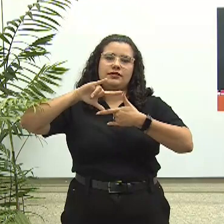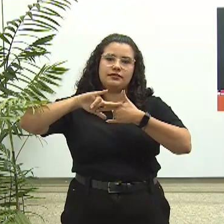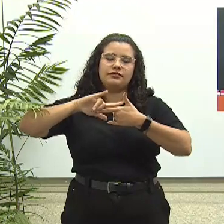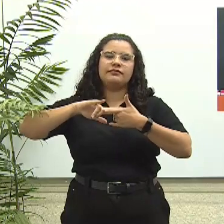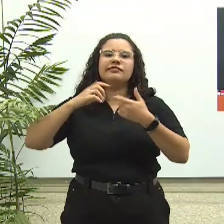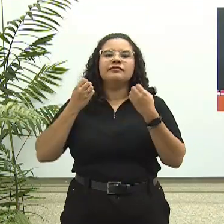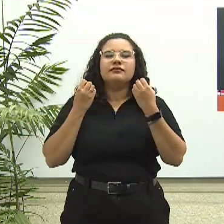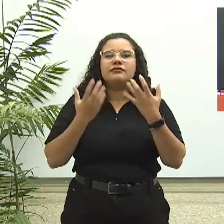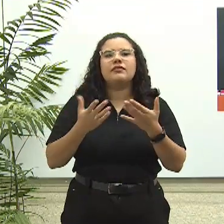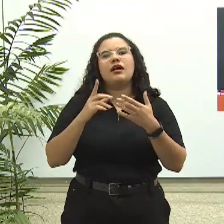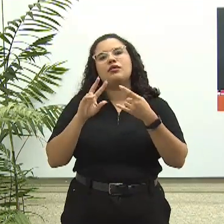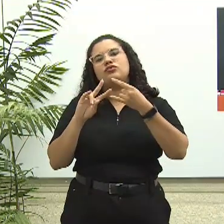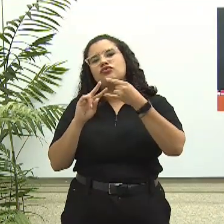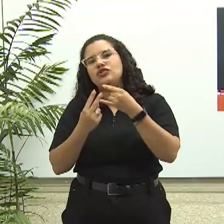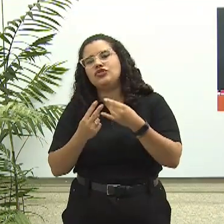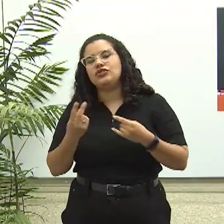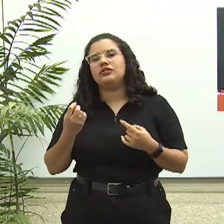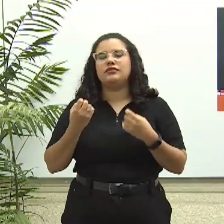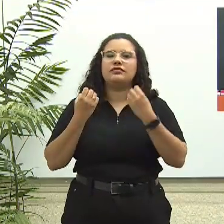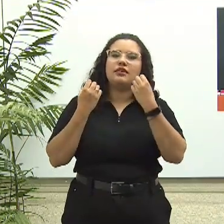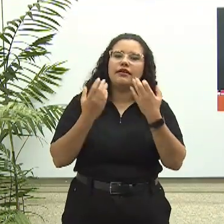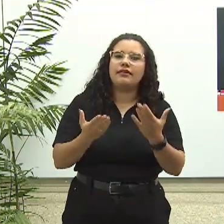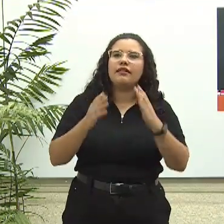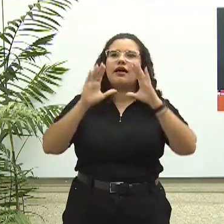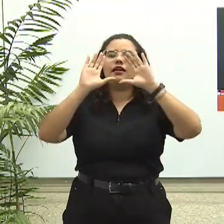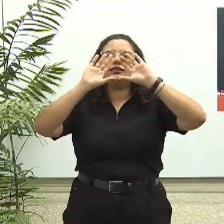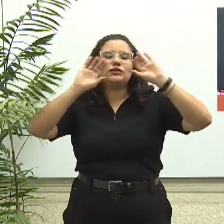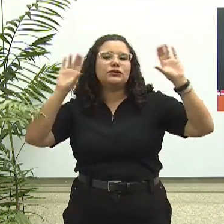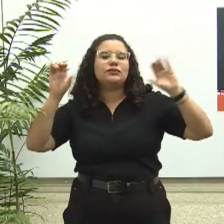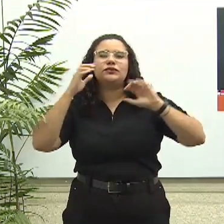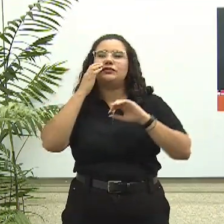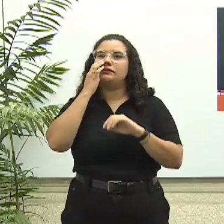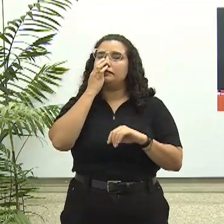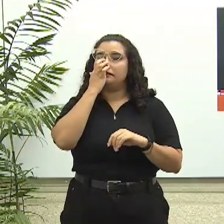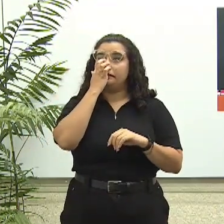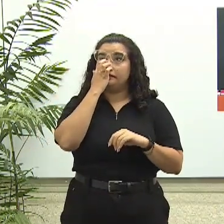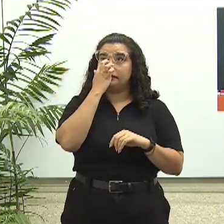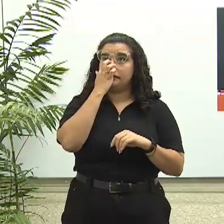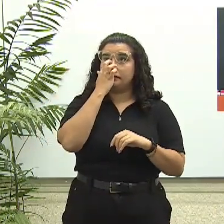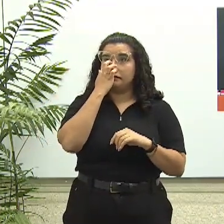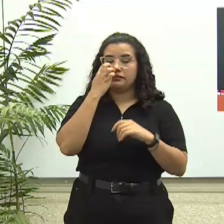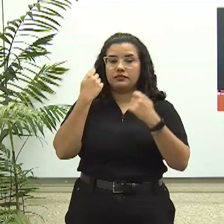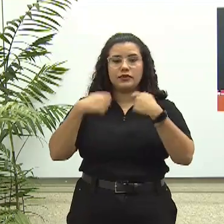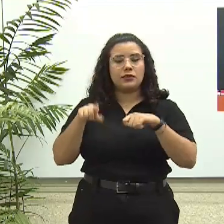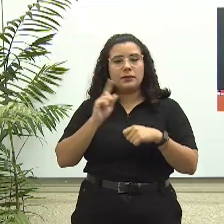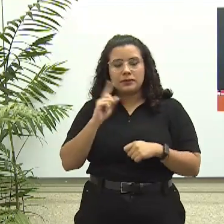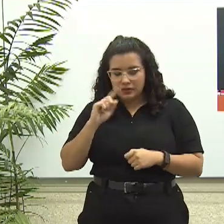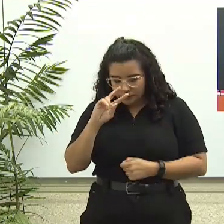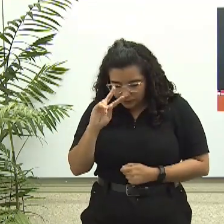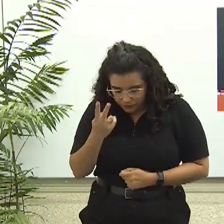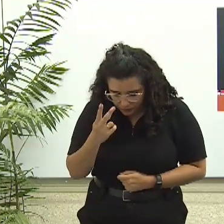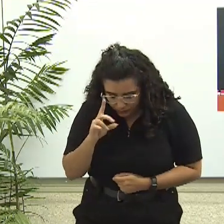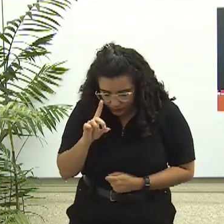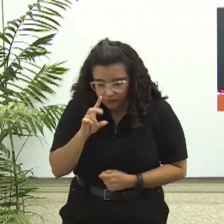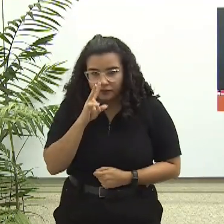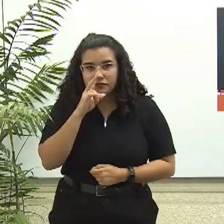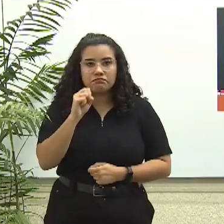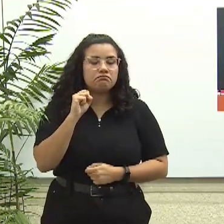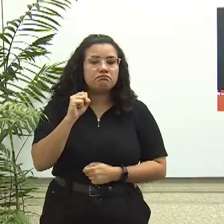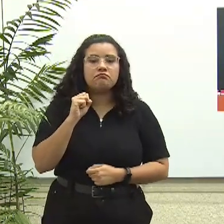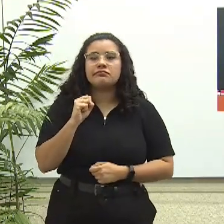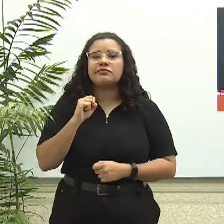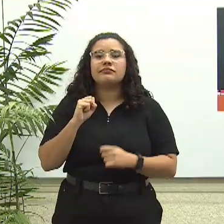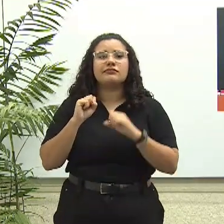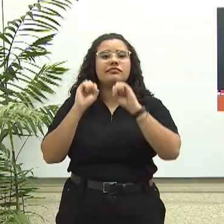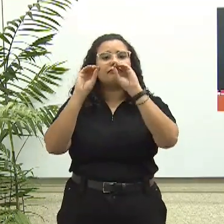teams ela oferece o espaço na nuvem eu nem preciso ter um HD muito importante né poderoso ponho tudo lá os